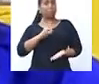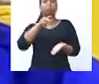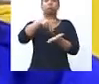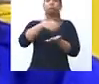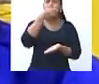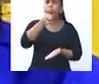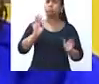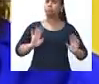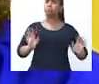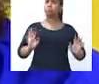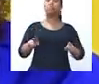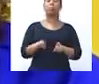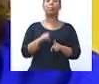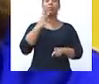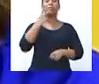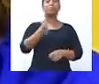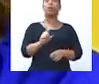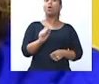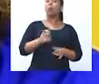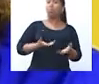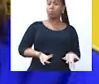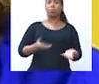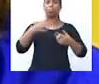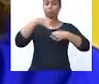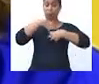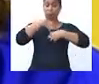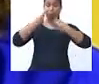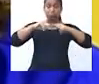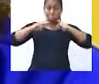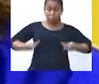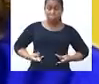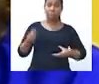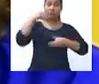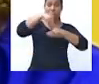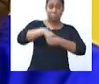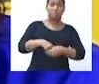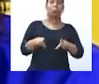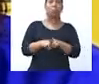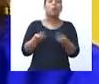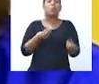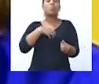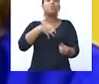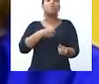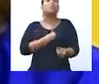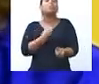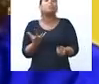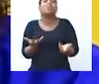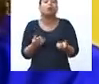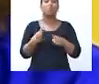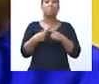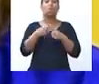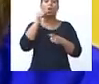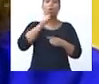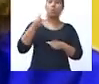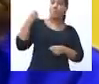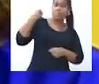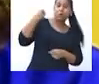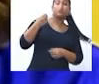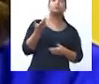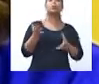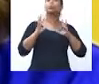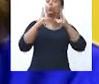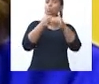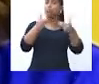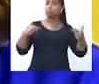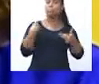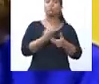se posicionar, né, de falar que a postura que você está inserida, quem você quer ser. Porque o feminismo e todos esses